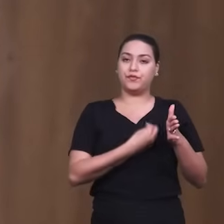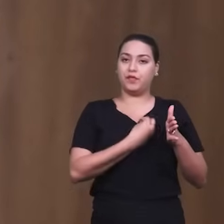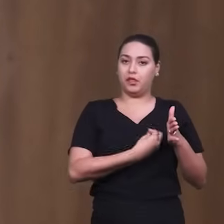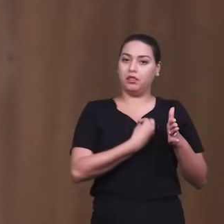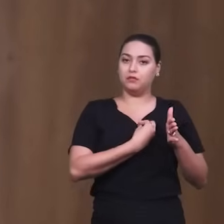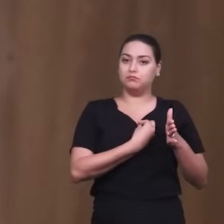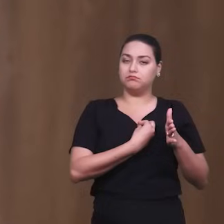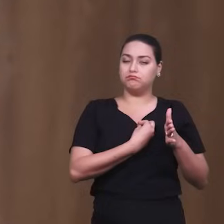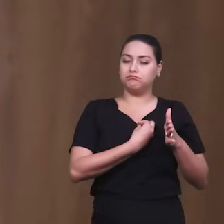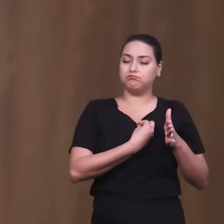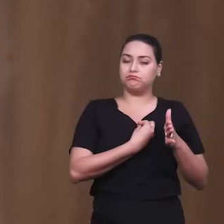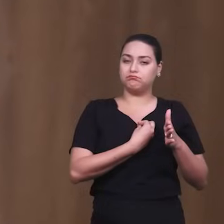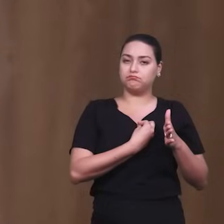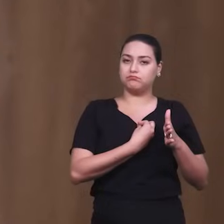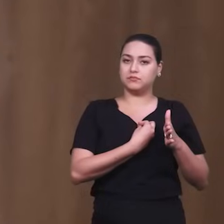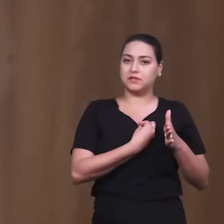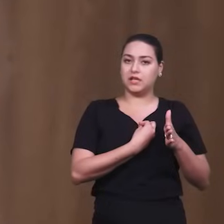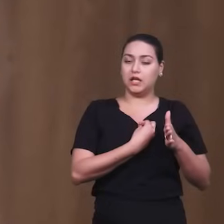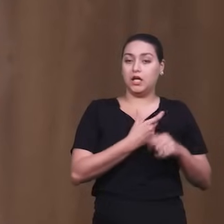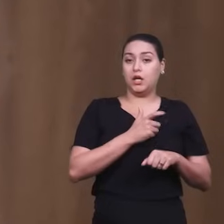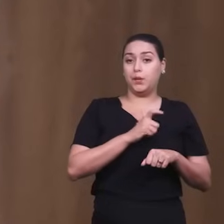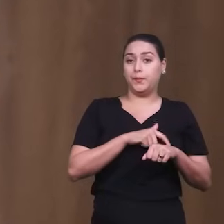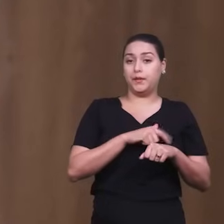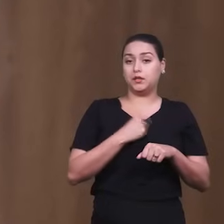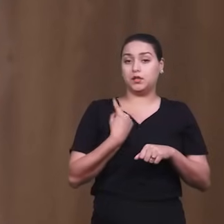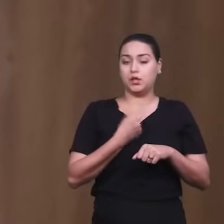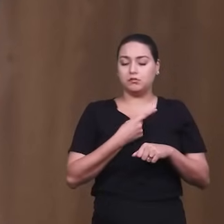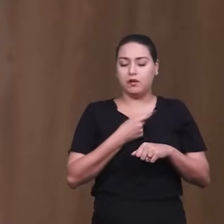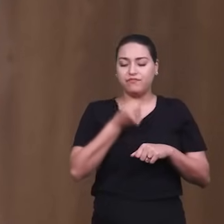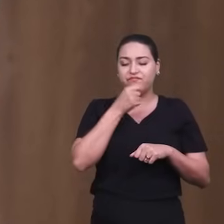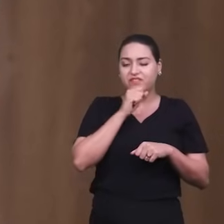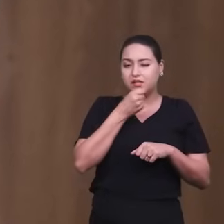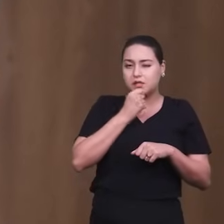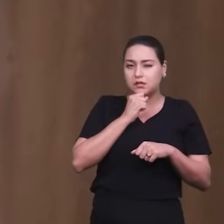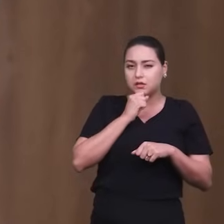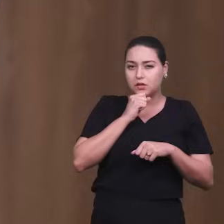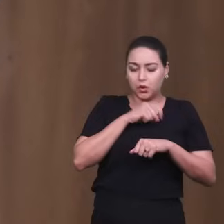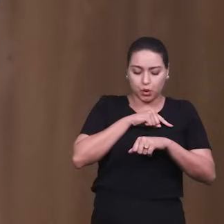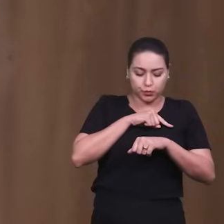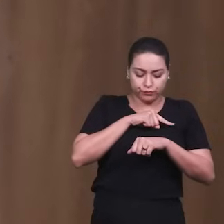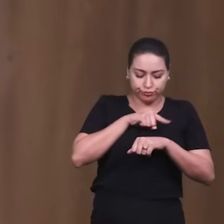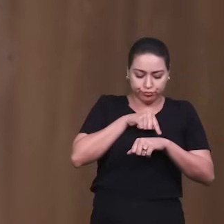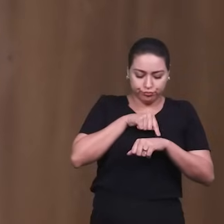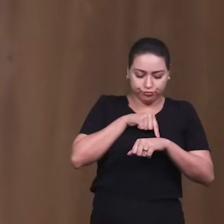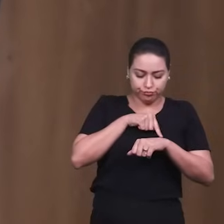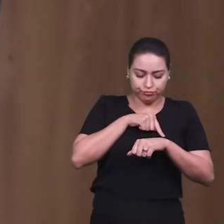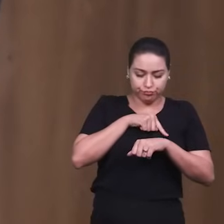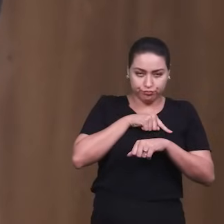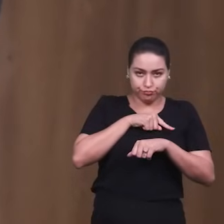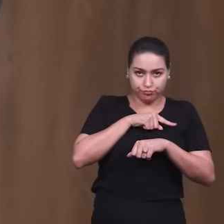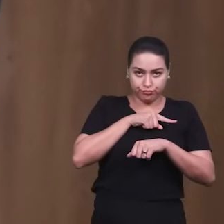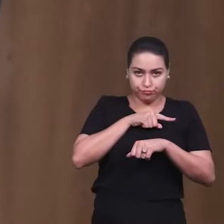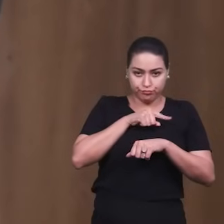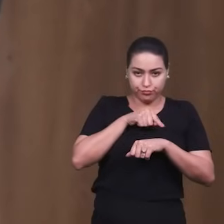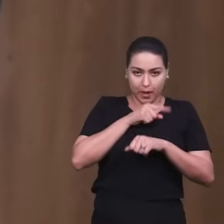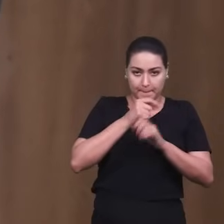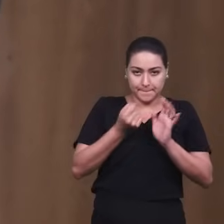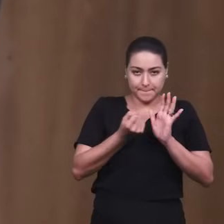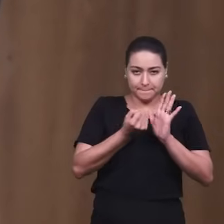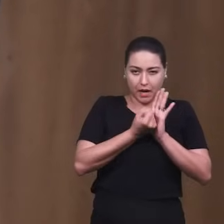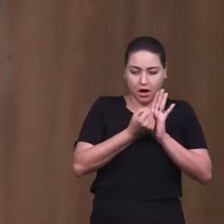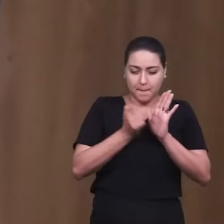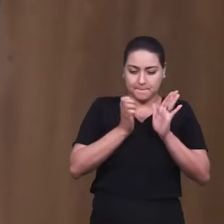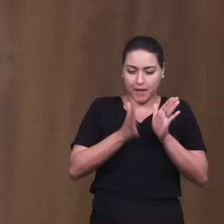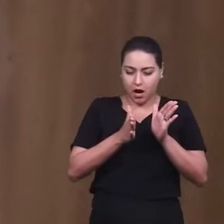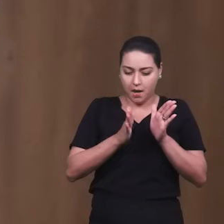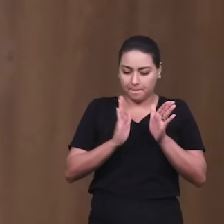o nosso tempo de vida. Então, à medida que nós vamos envelhecendo, esse relógio molecular ele